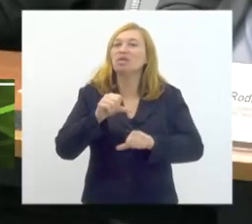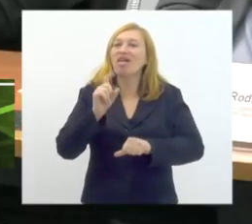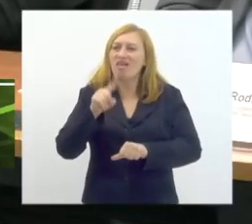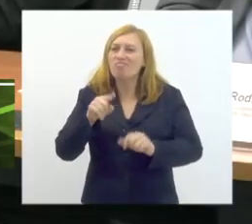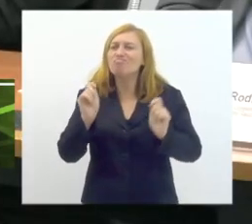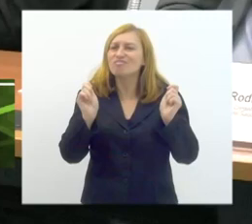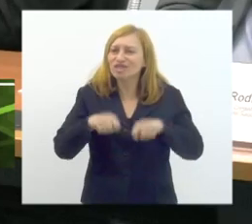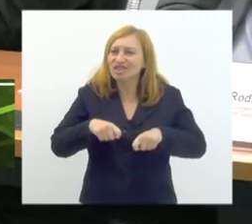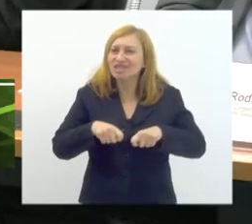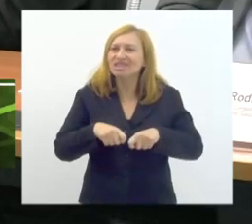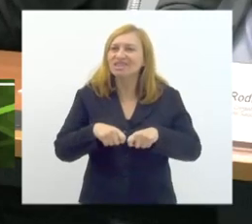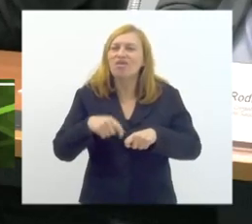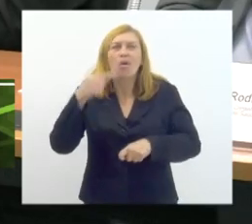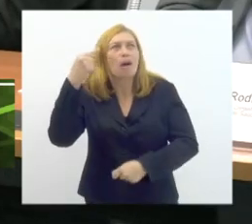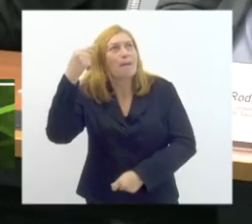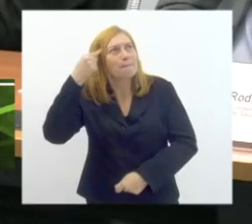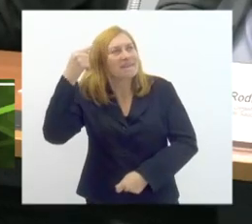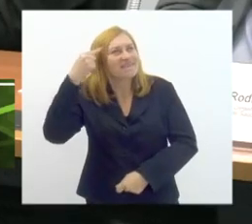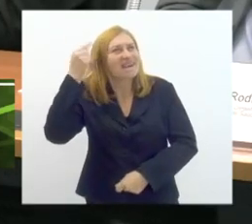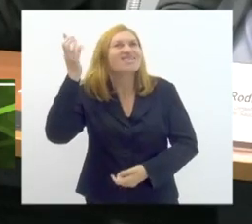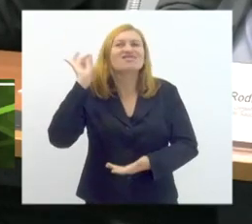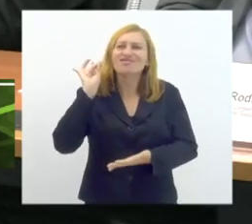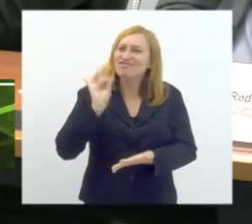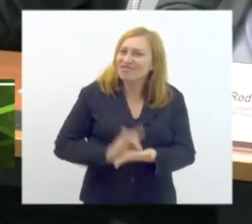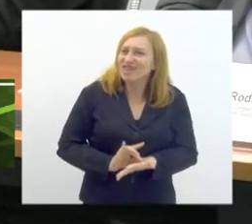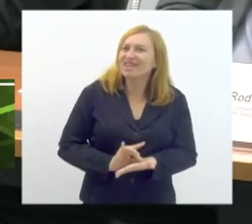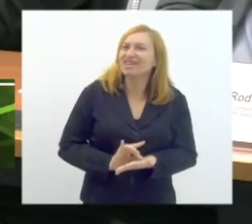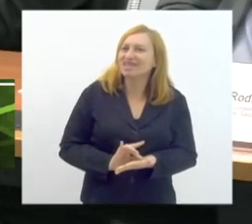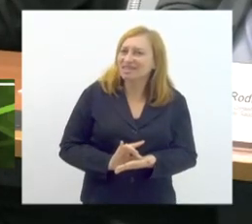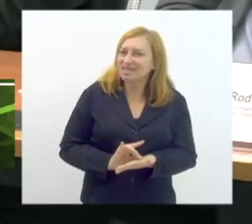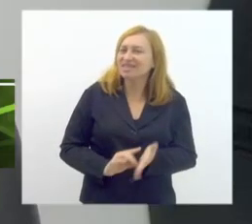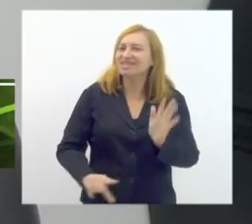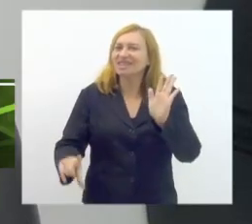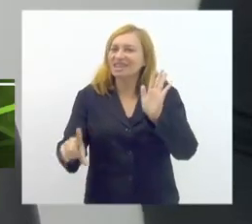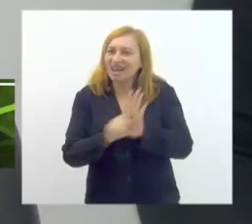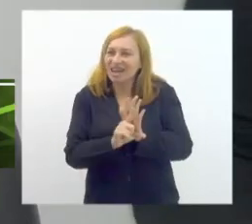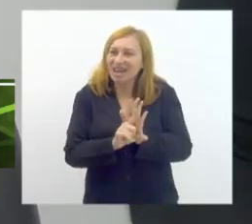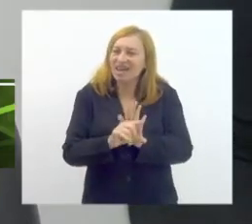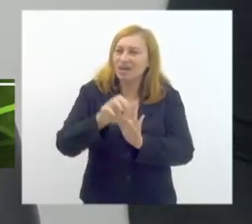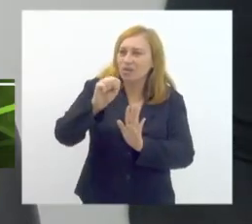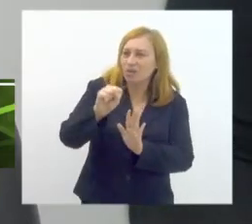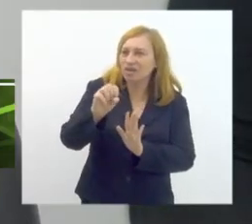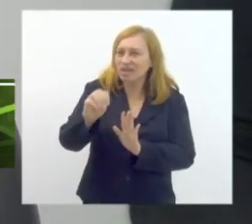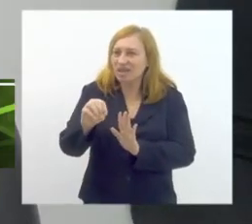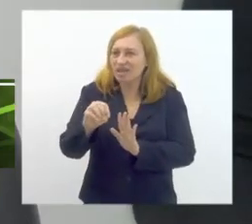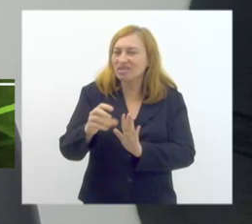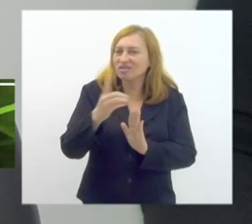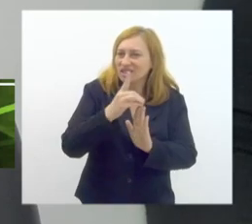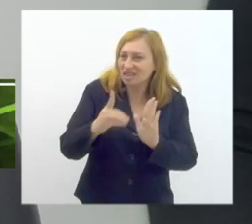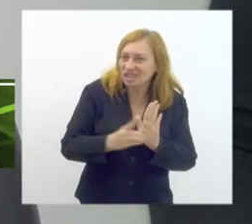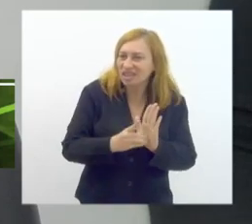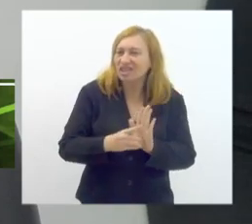a gente pensar que realmente o que está na Lei 8080, o que está no Decreto